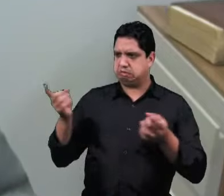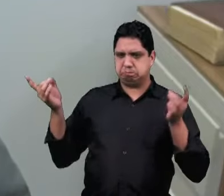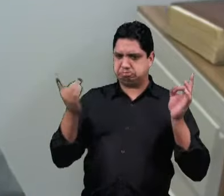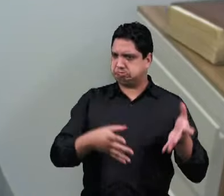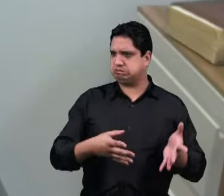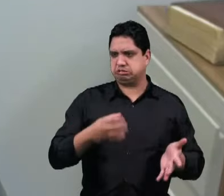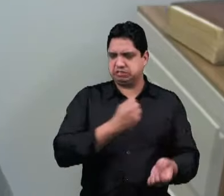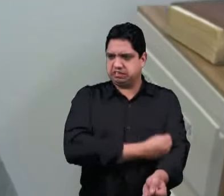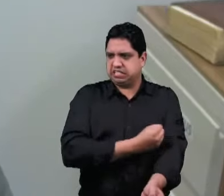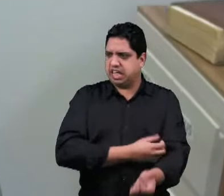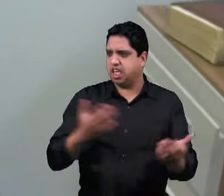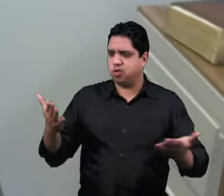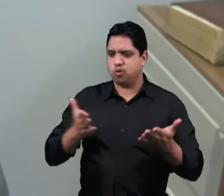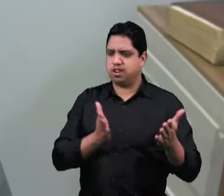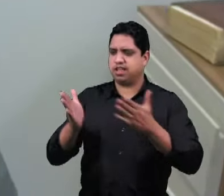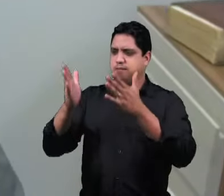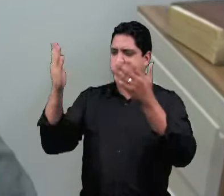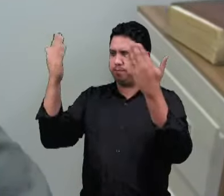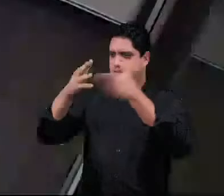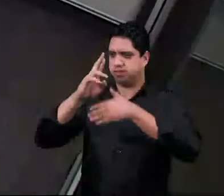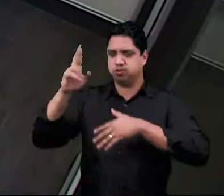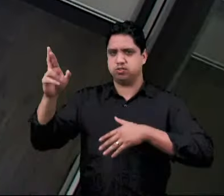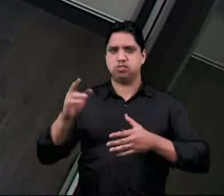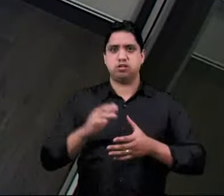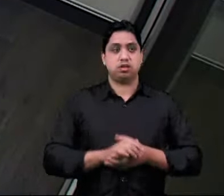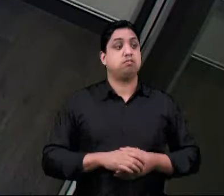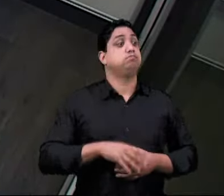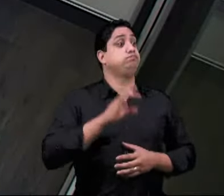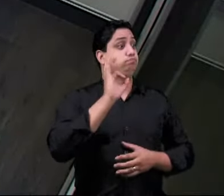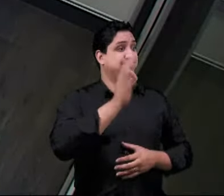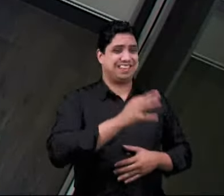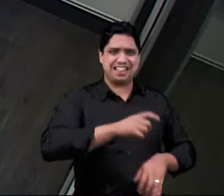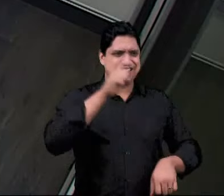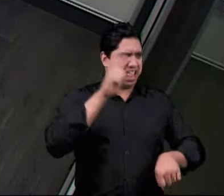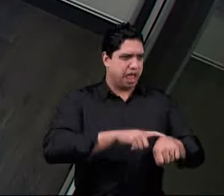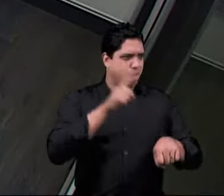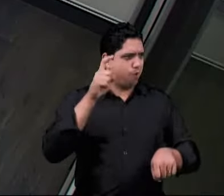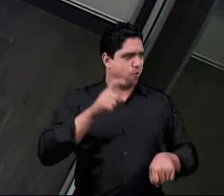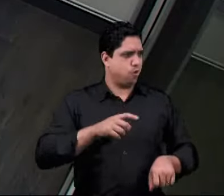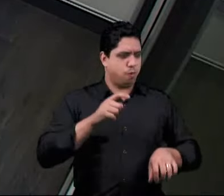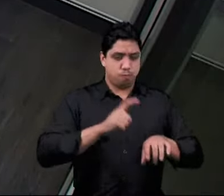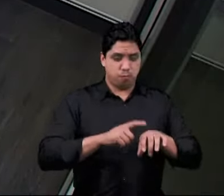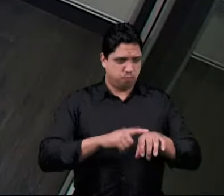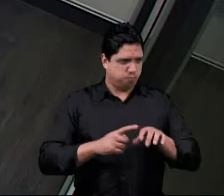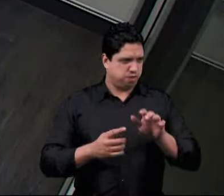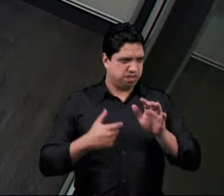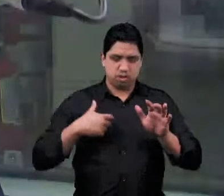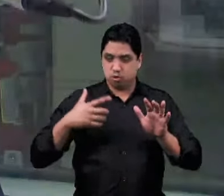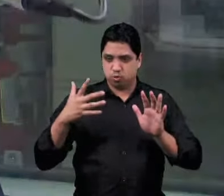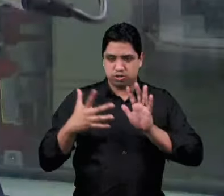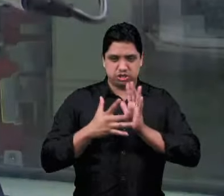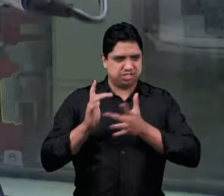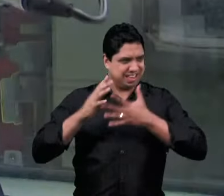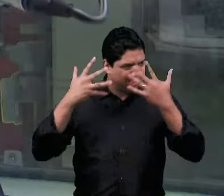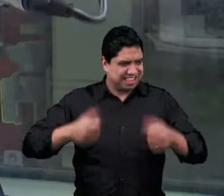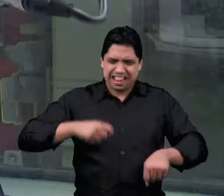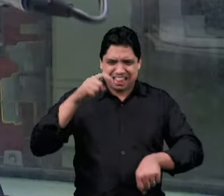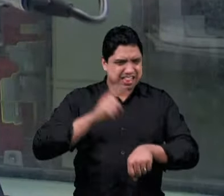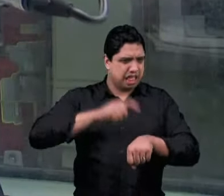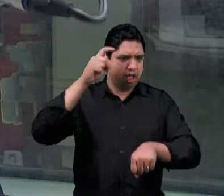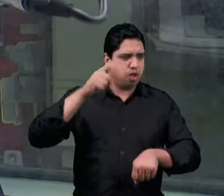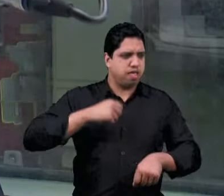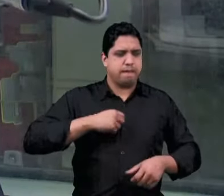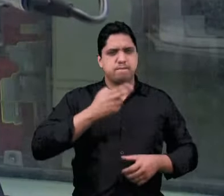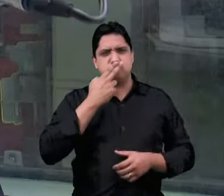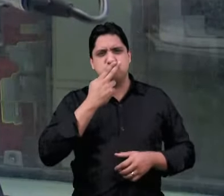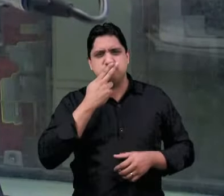mundo e agora caminhando na presença do Senhor. No mesmo instante que o Senhor me salvou, eu